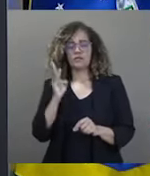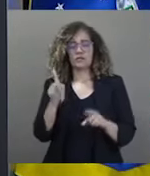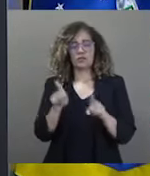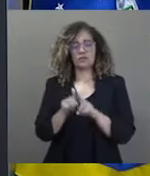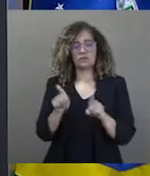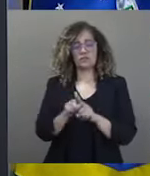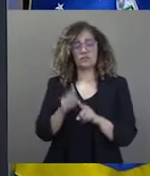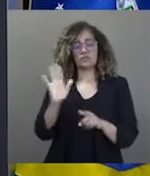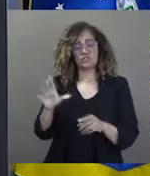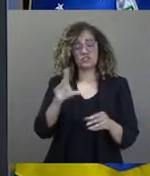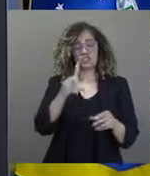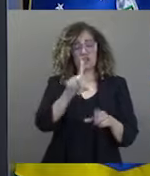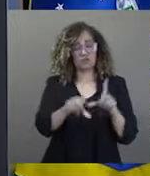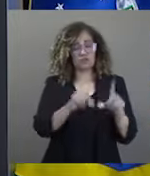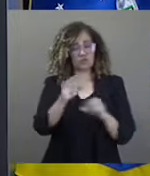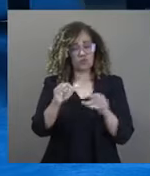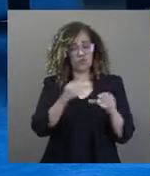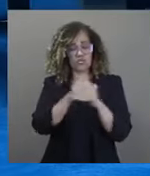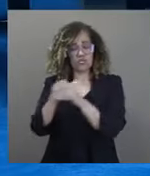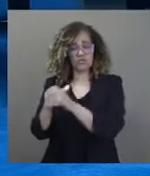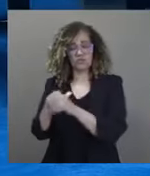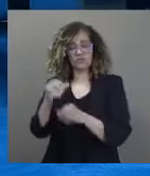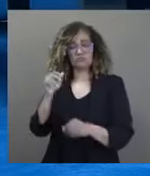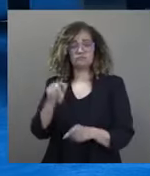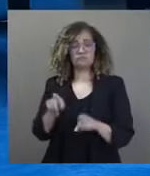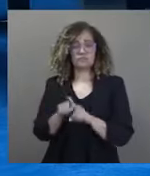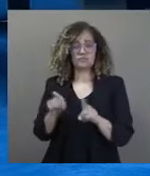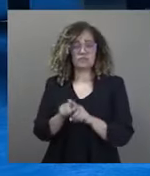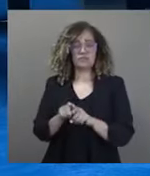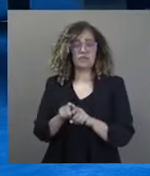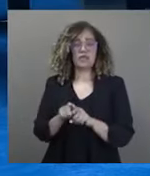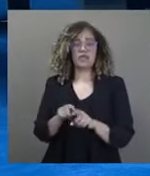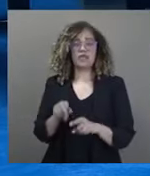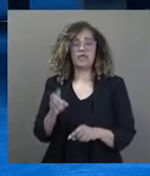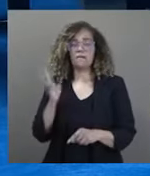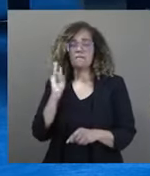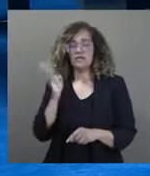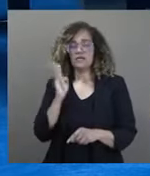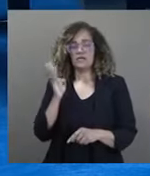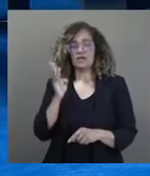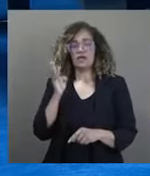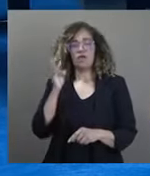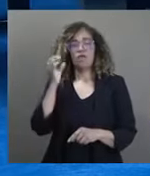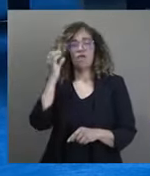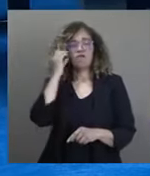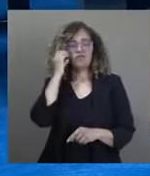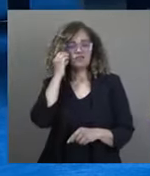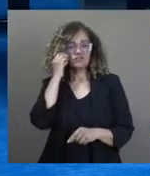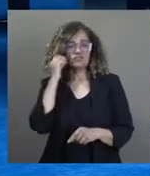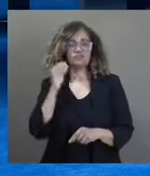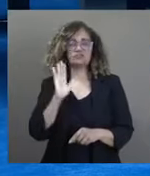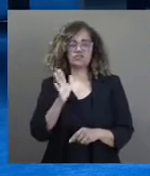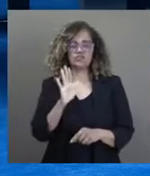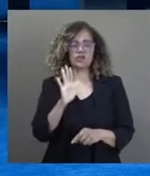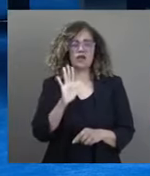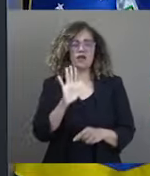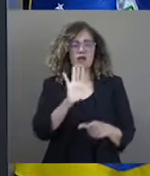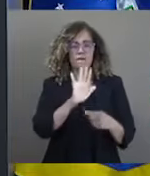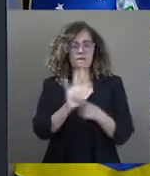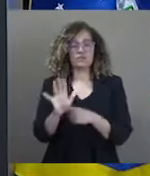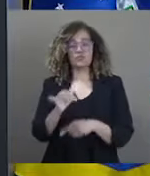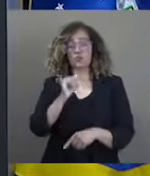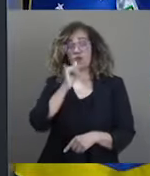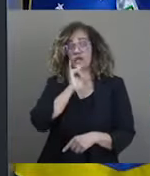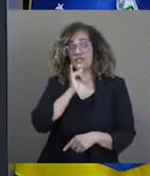eleito de forma massacrante Flávio Dino pelo Maranhão seu estado que eu vi exemplos de